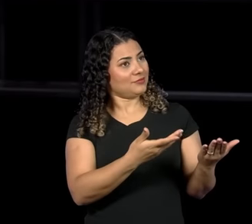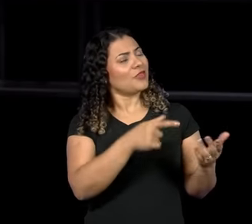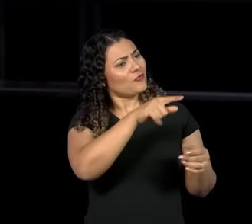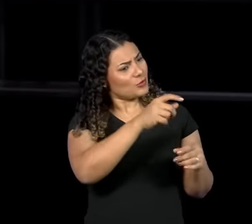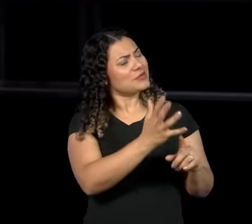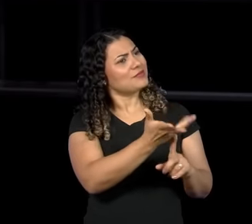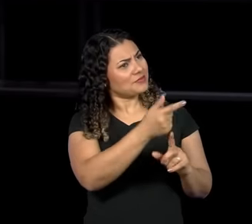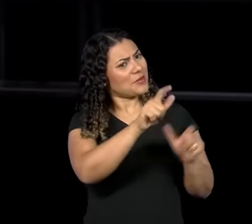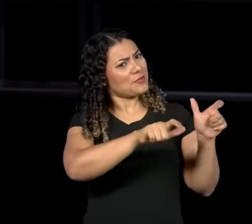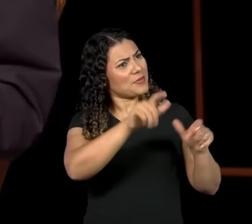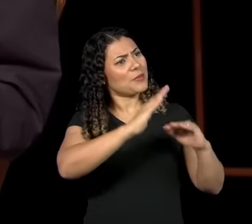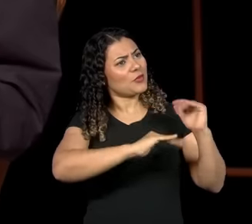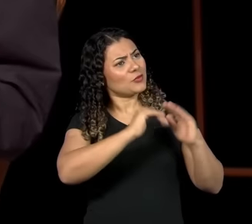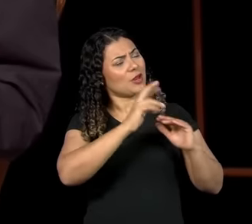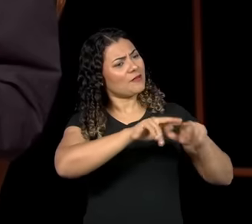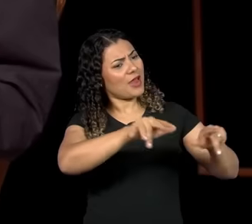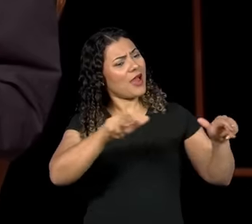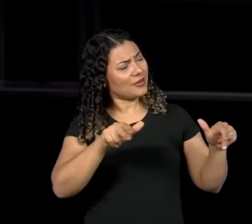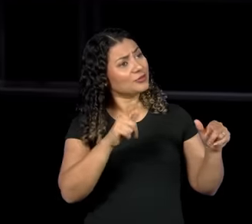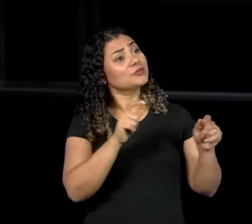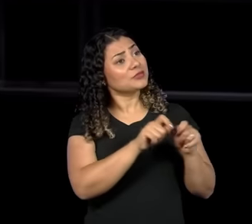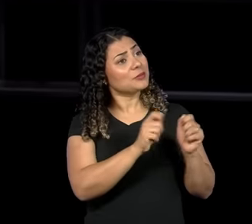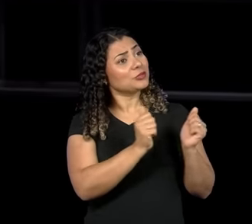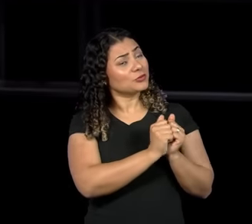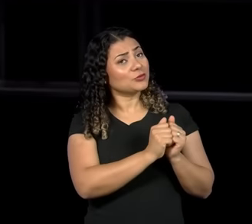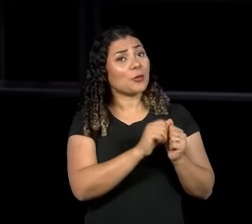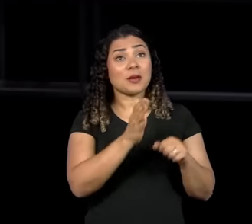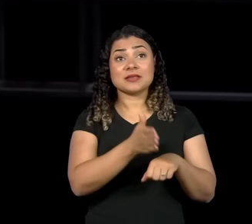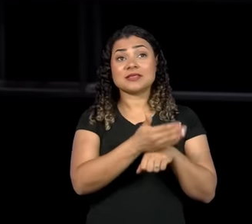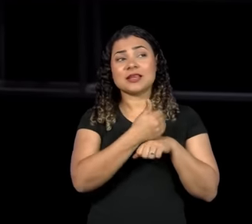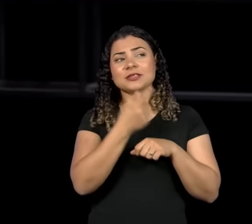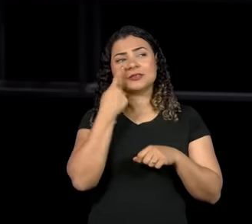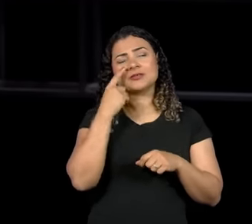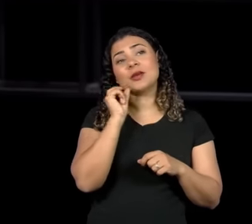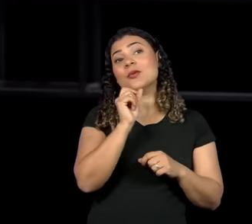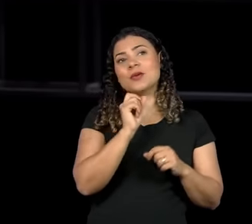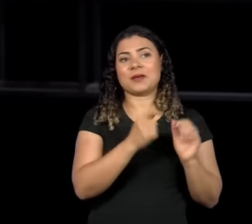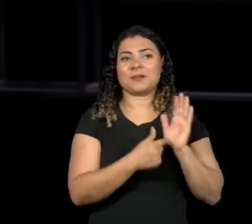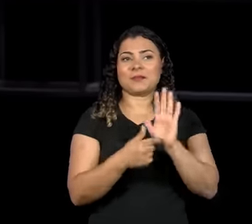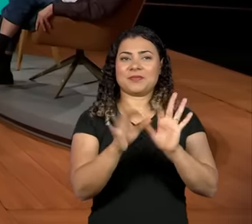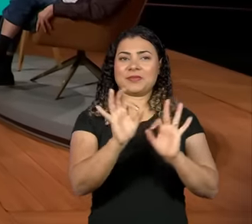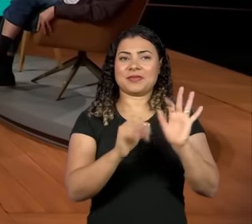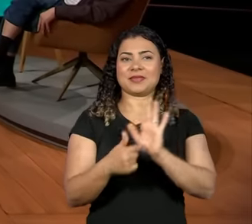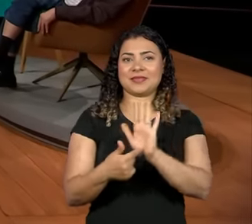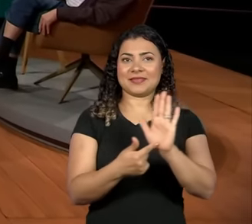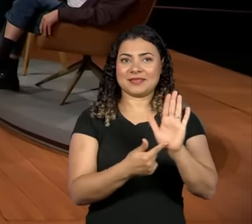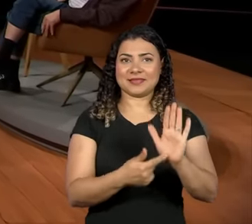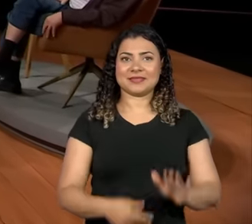fizeram muitas fotonovelas. Mas antes da gente falar sobre isso, olha só o quadro que a gente preparou.